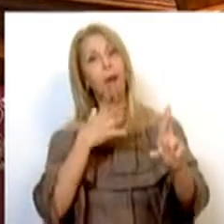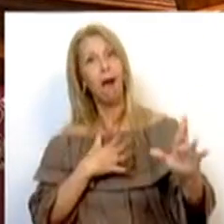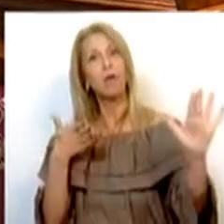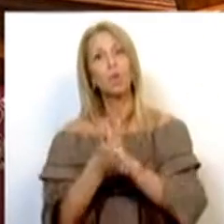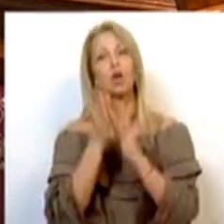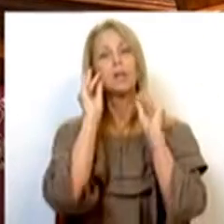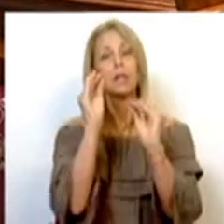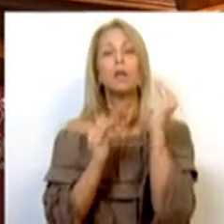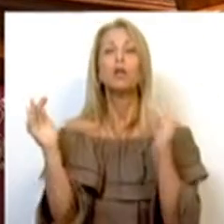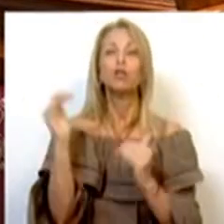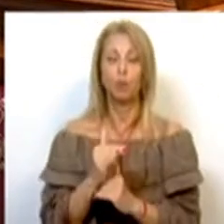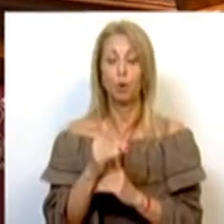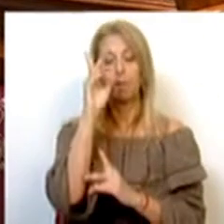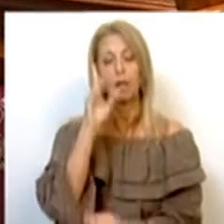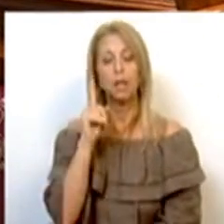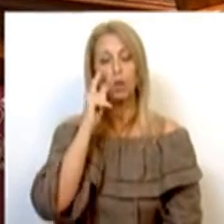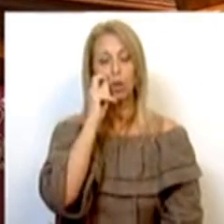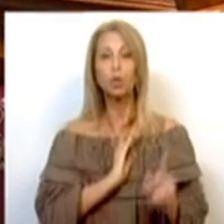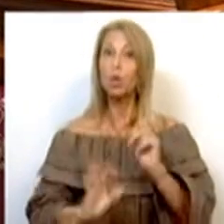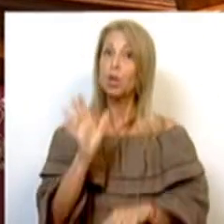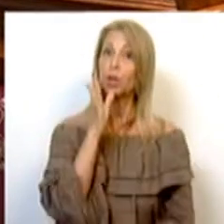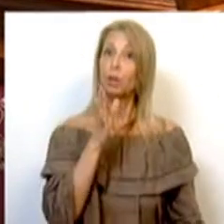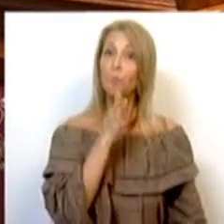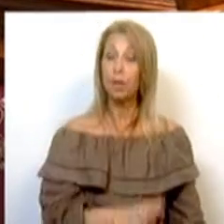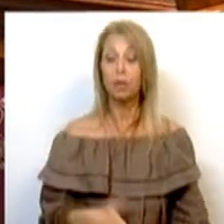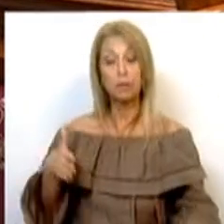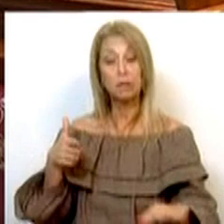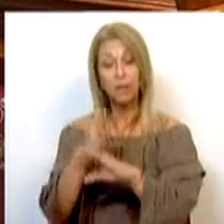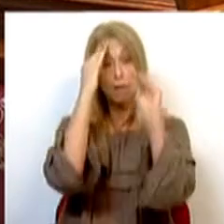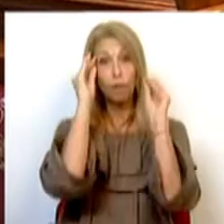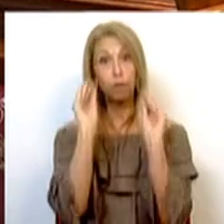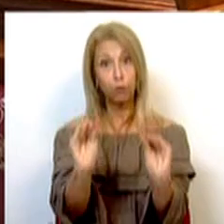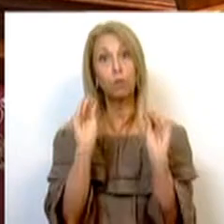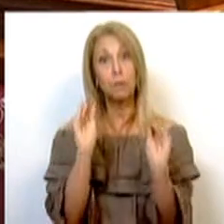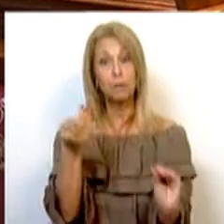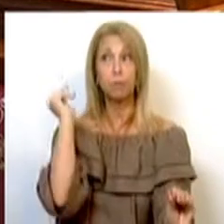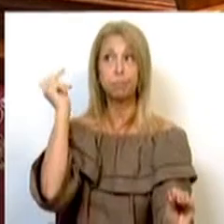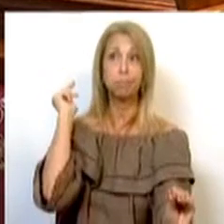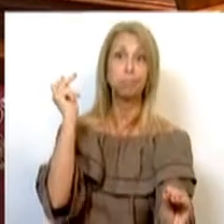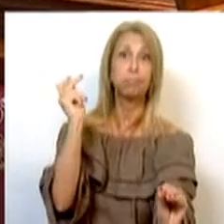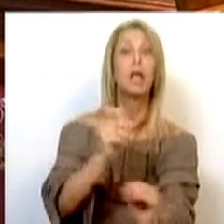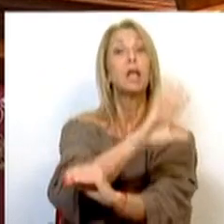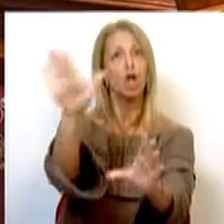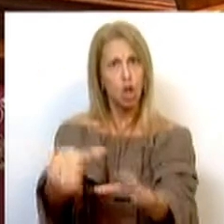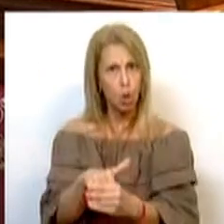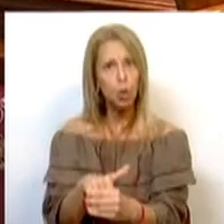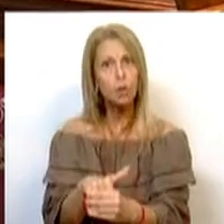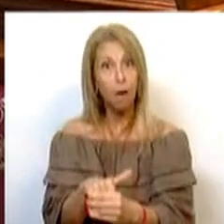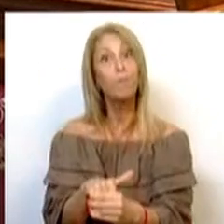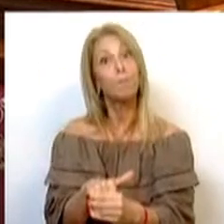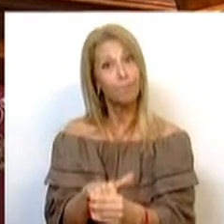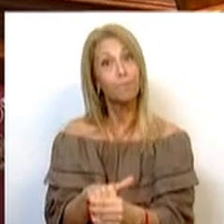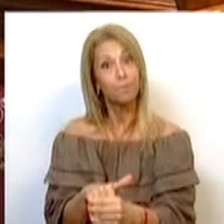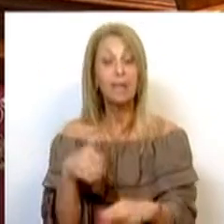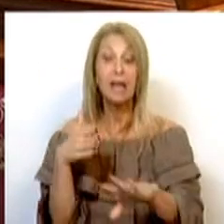senhores deputados e senhoras deputadas, através da formação ao longo da vida e da inclusão, é com este Governo, é